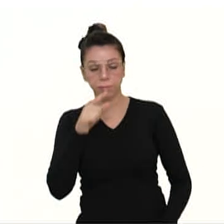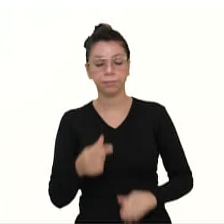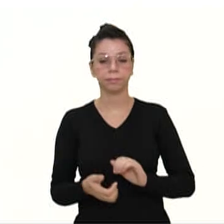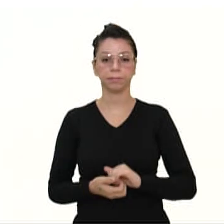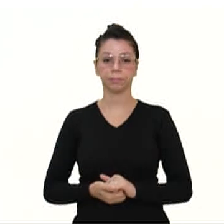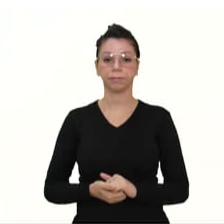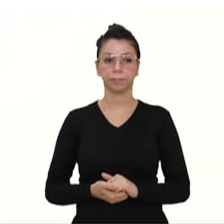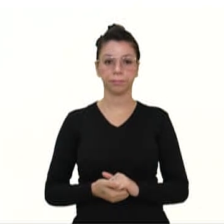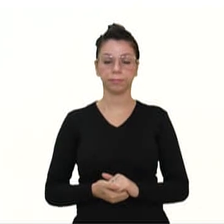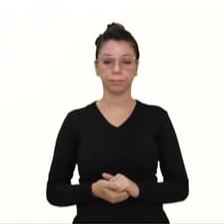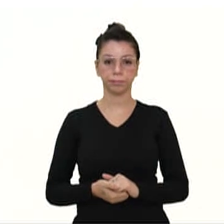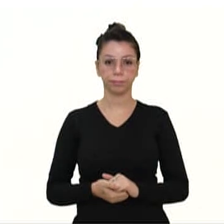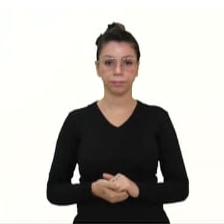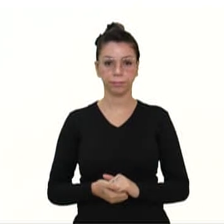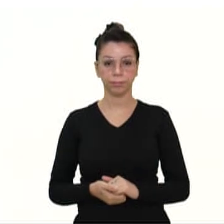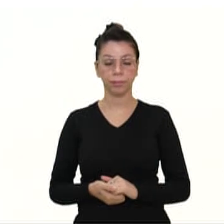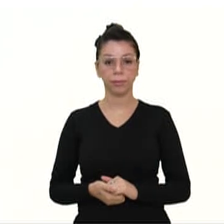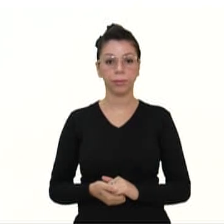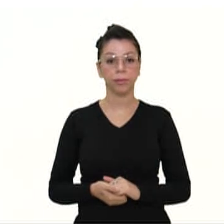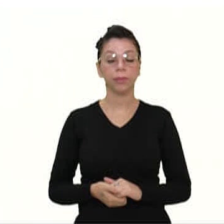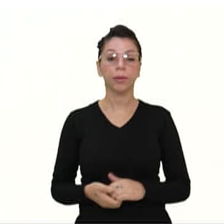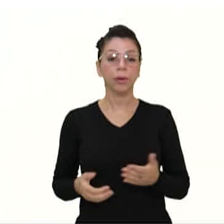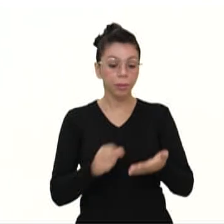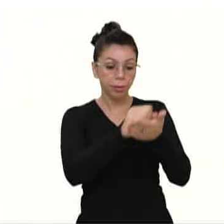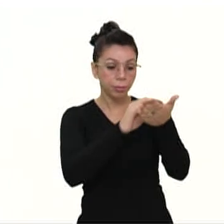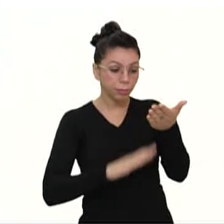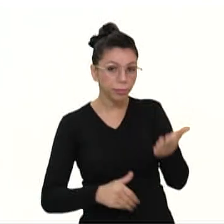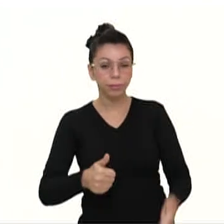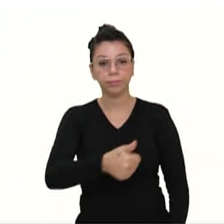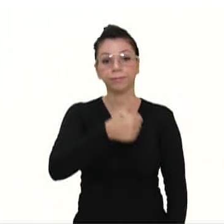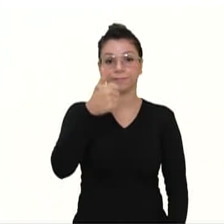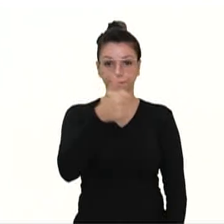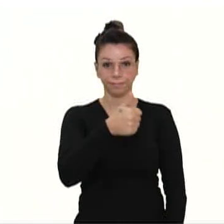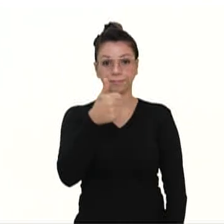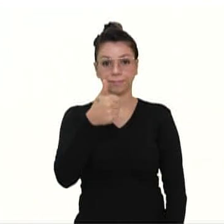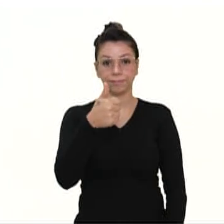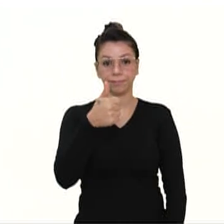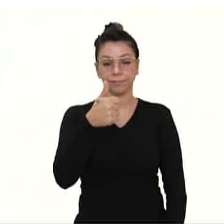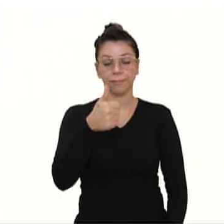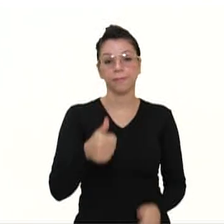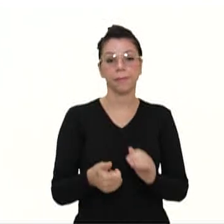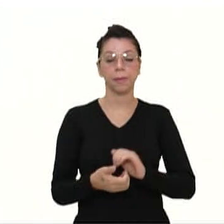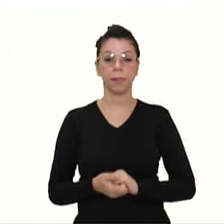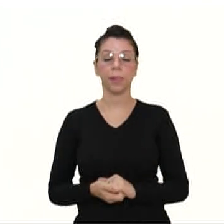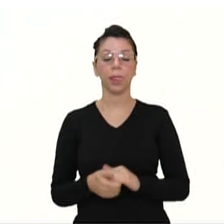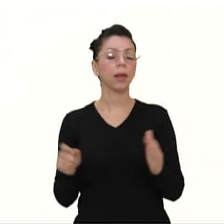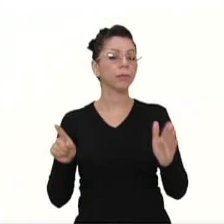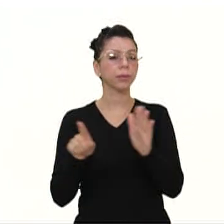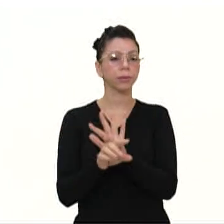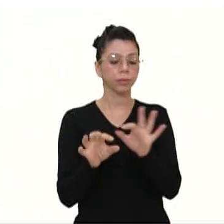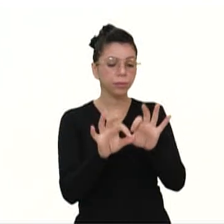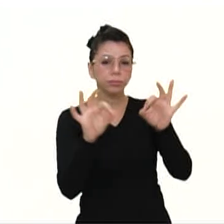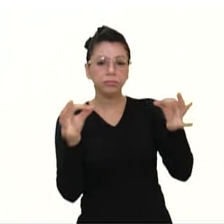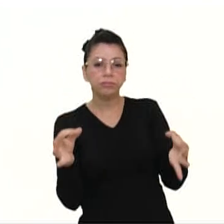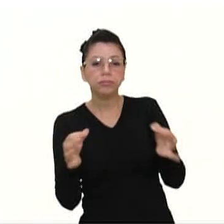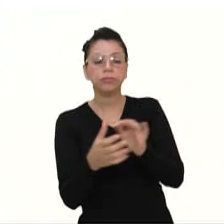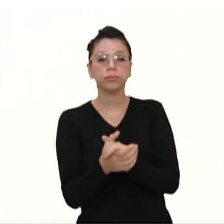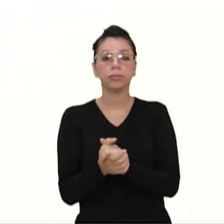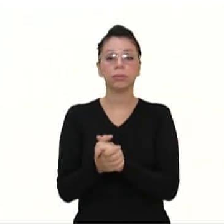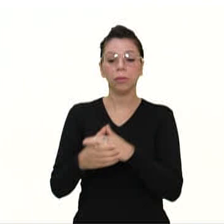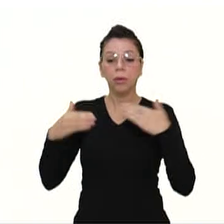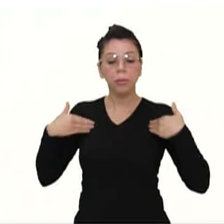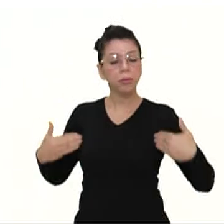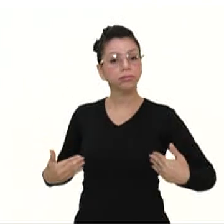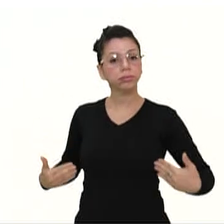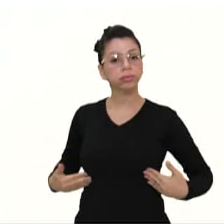inerentes. Então vamos para o nosso primeiro quiz, nossa primeira atividade dessa aula. Então a pergunta é simples. Sobre as práticas